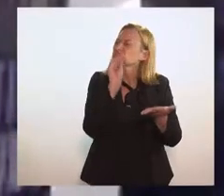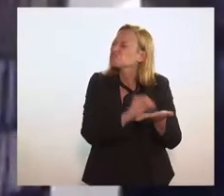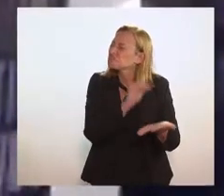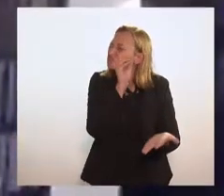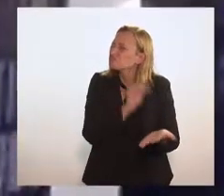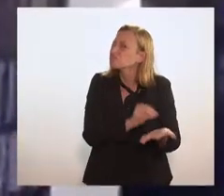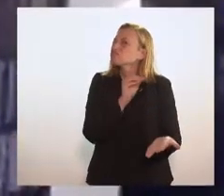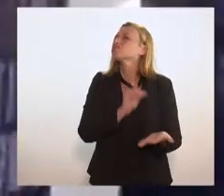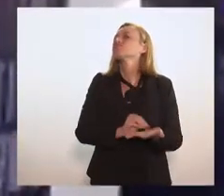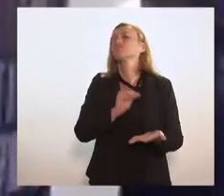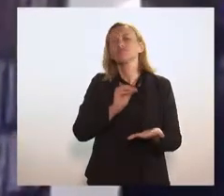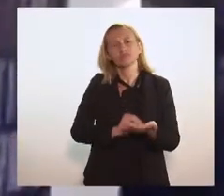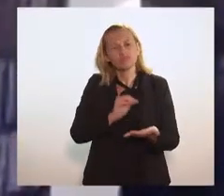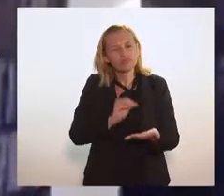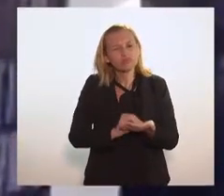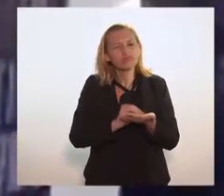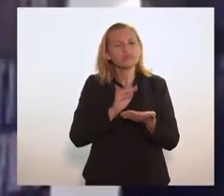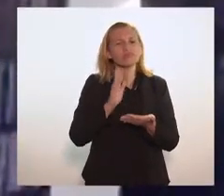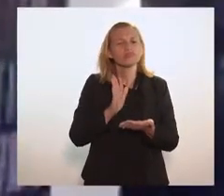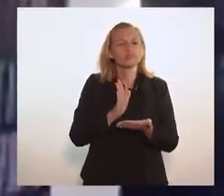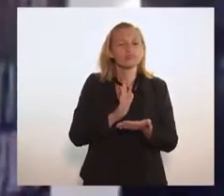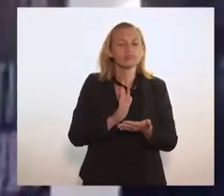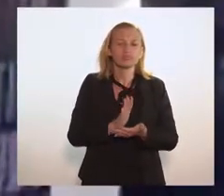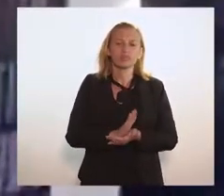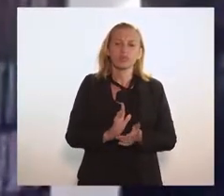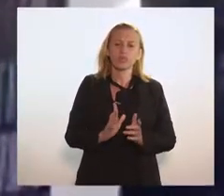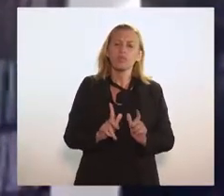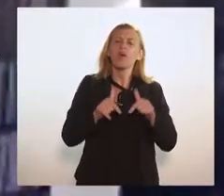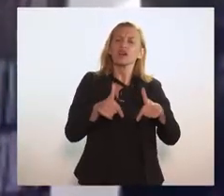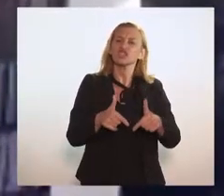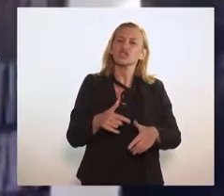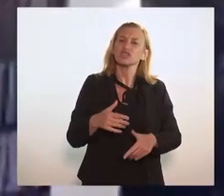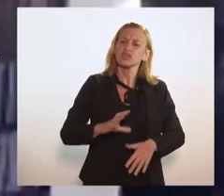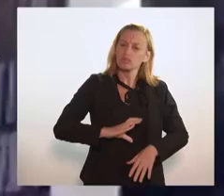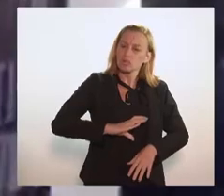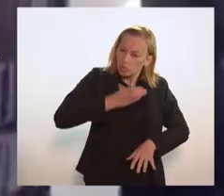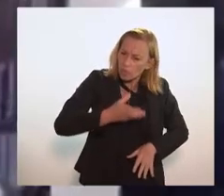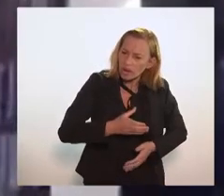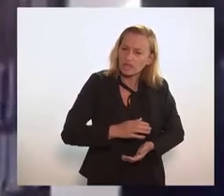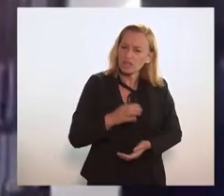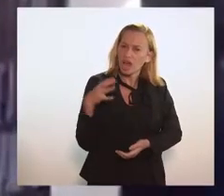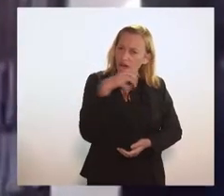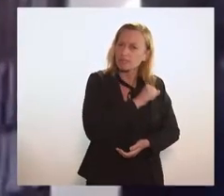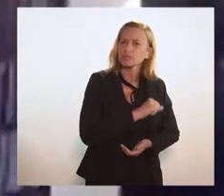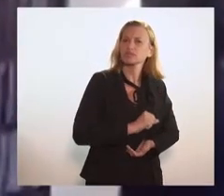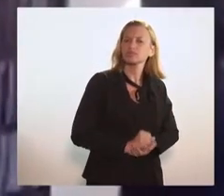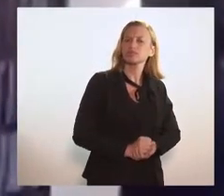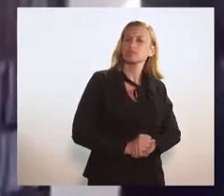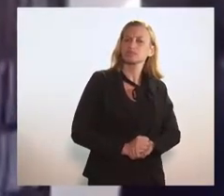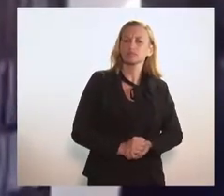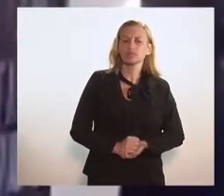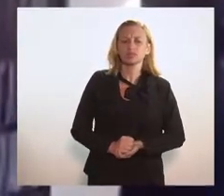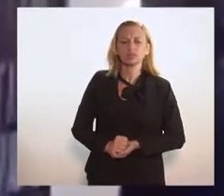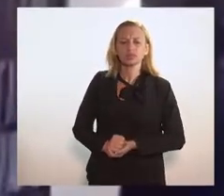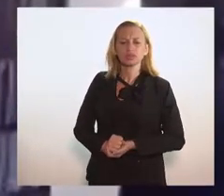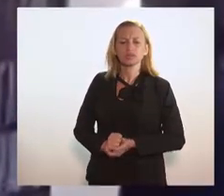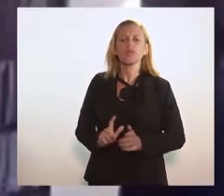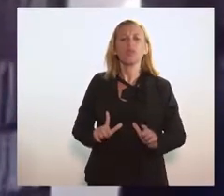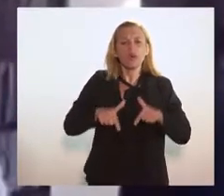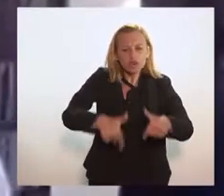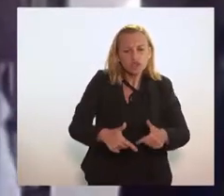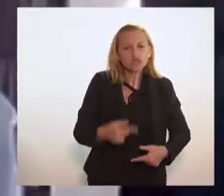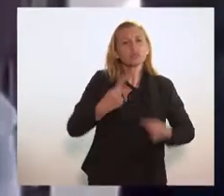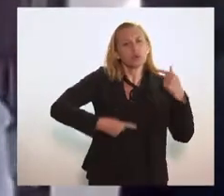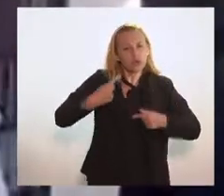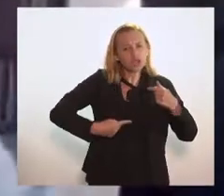faltando alguma atitude mais enérgica de parte e atitude política. Tem